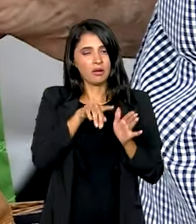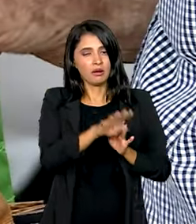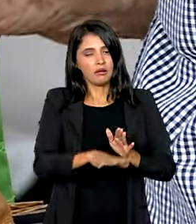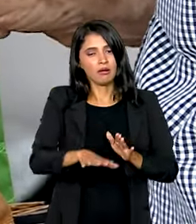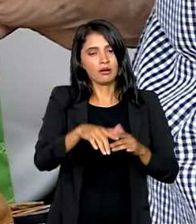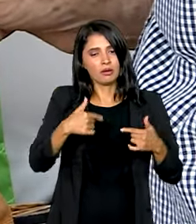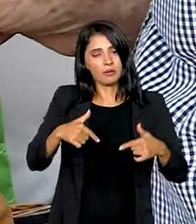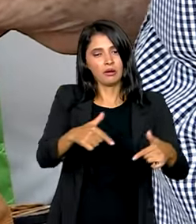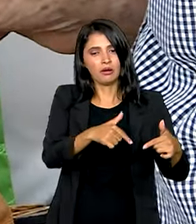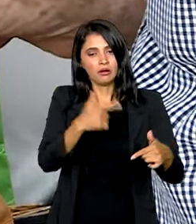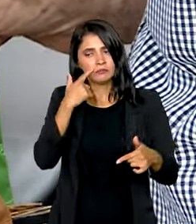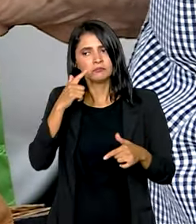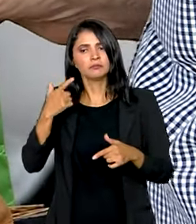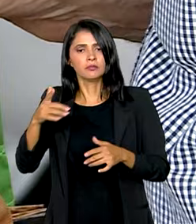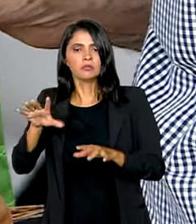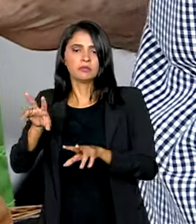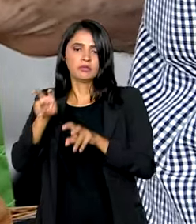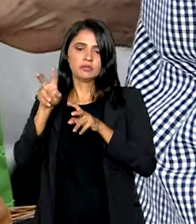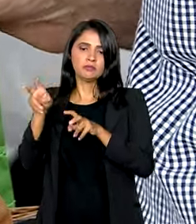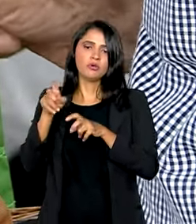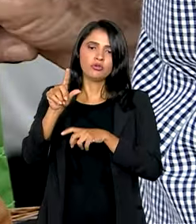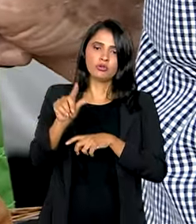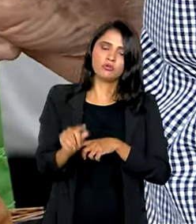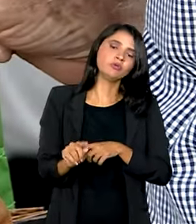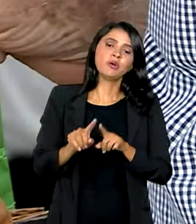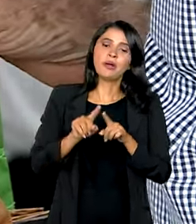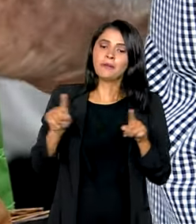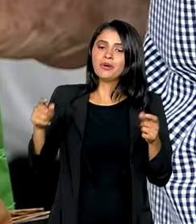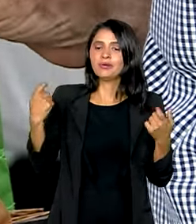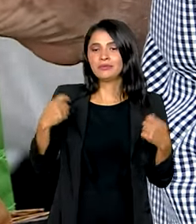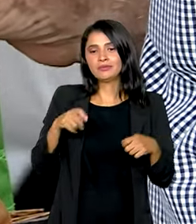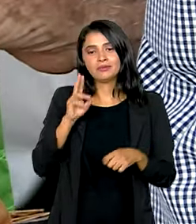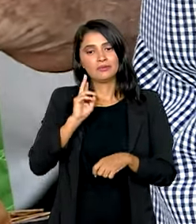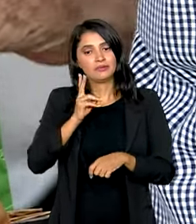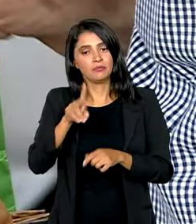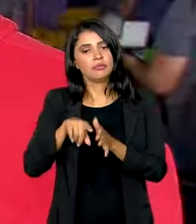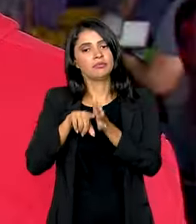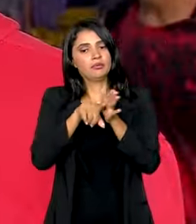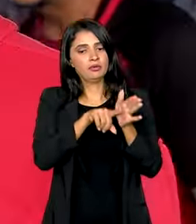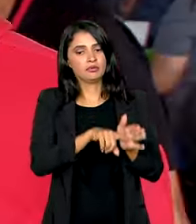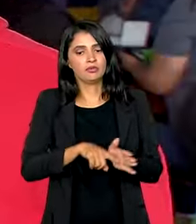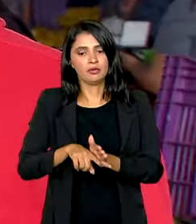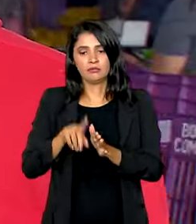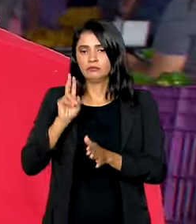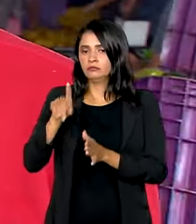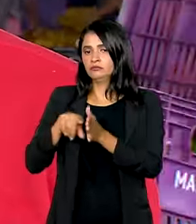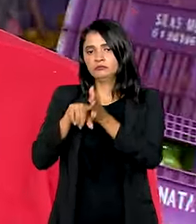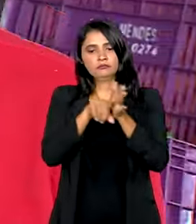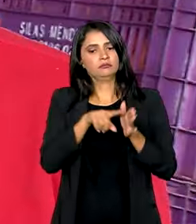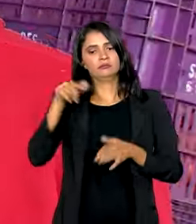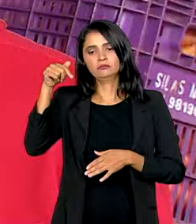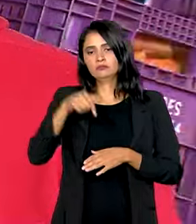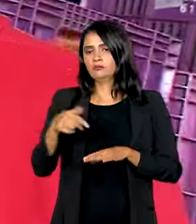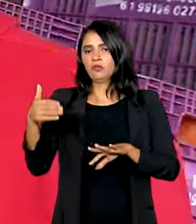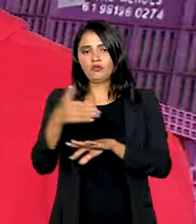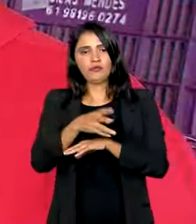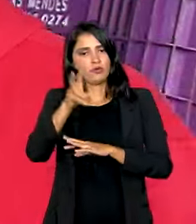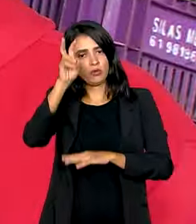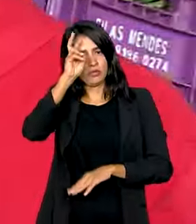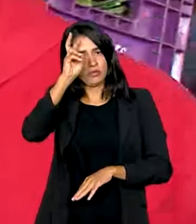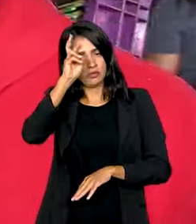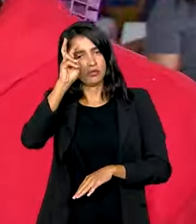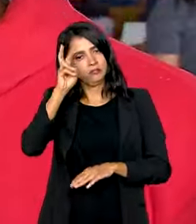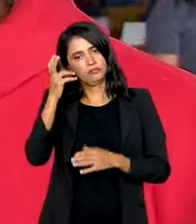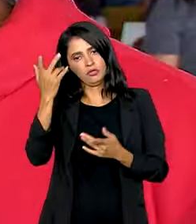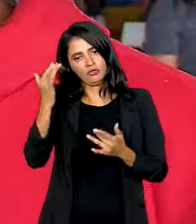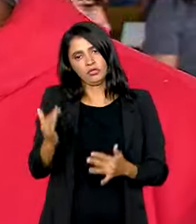alimentos sentiu essa redução dos valores, mas é bom sempre pesquisar. Eu faço uma pesquisa aqui dentro do Ceasa, eu venho toda quinta-feira, né, como